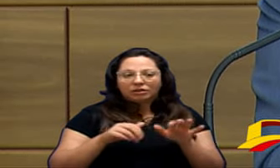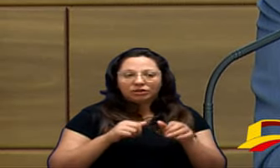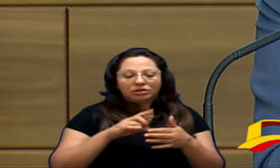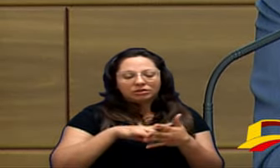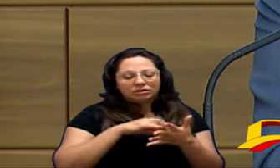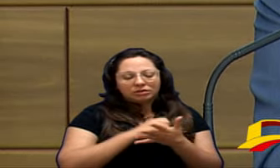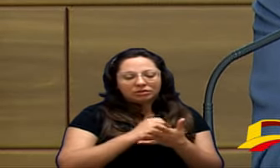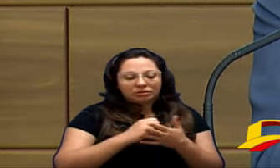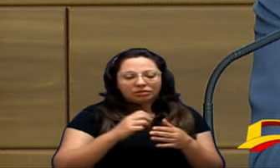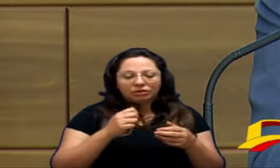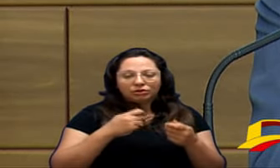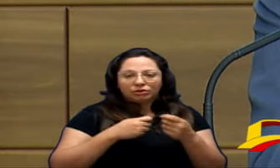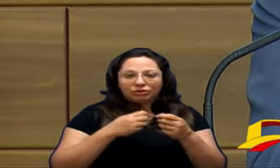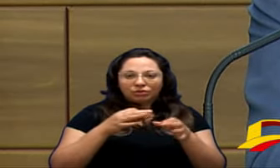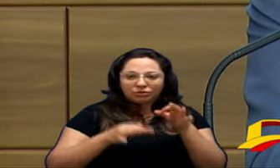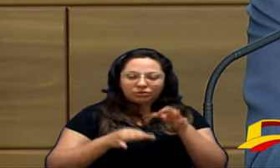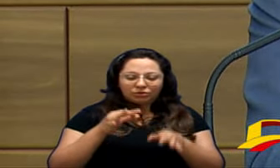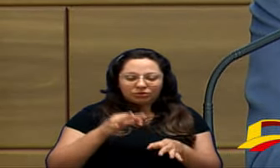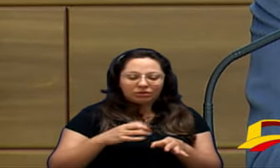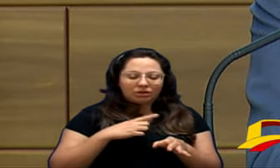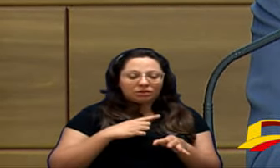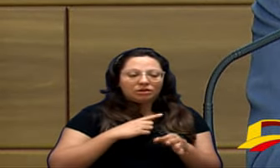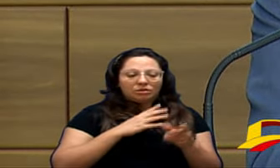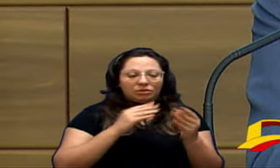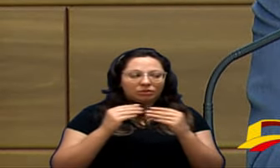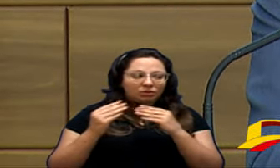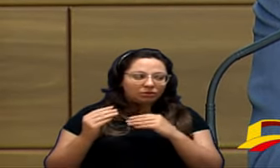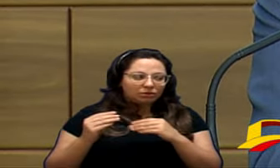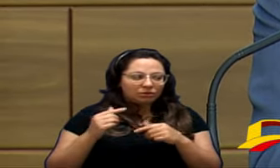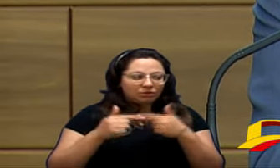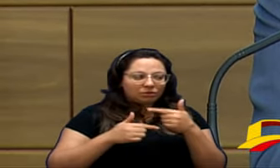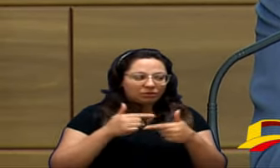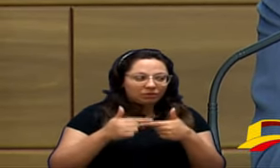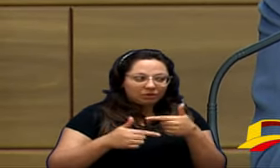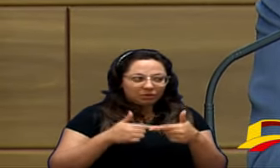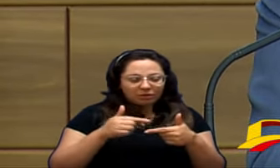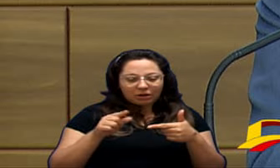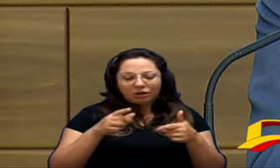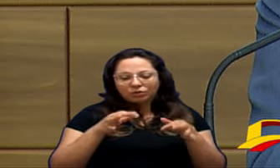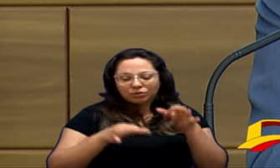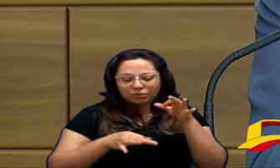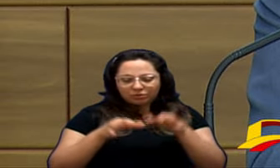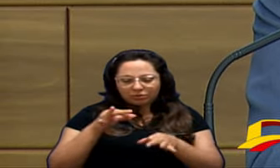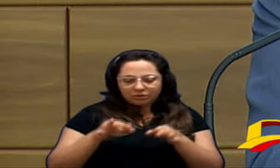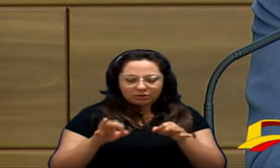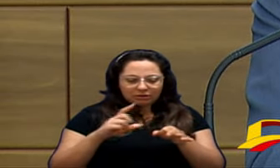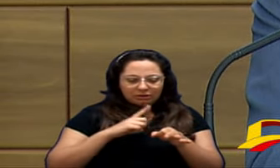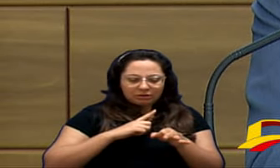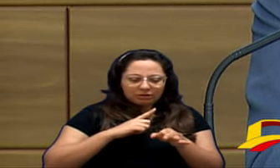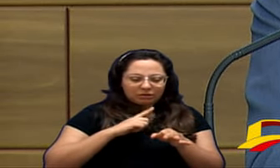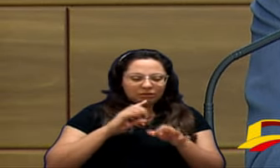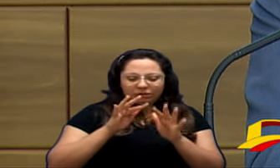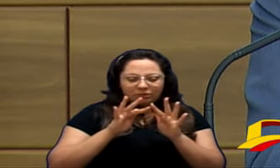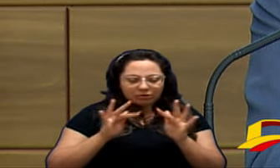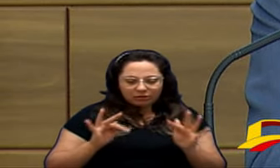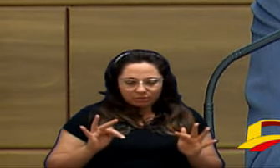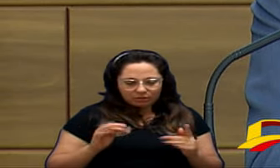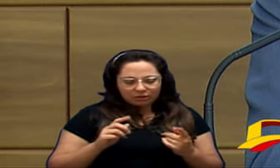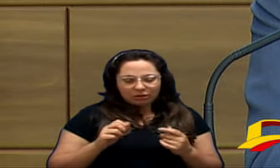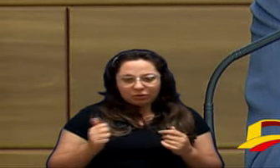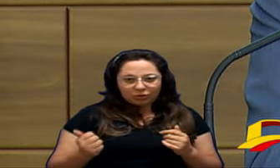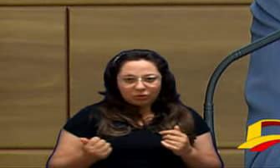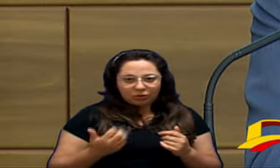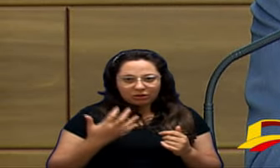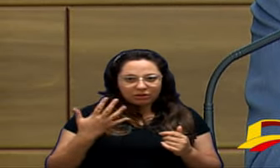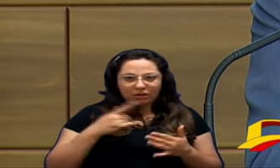a gente pode ter uma série de razões que leva essa questão de eventualmente questões sendo judicializadas né basicamente o quê a idade